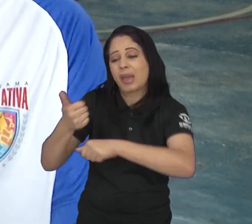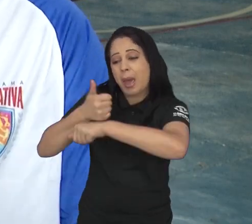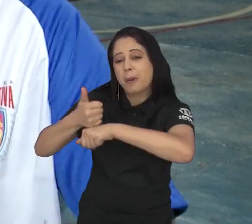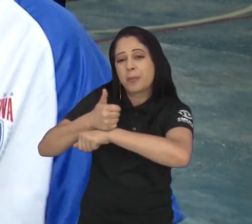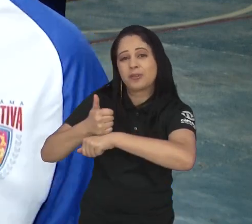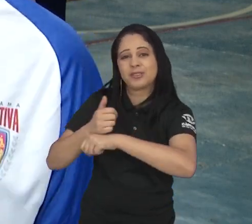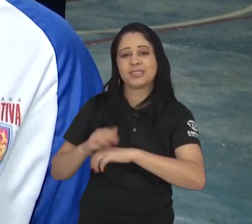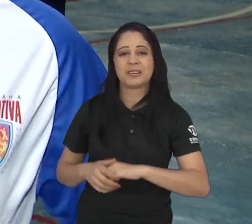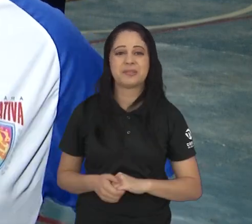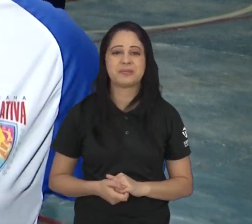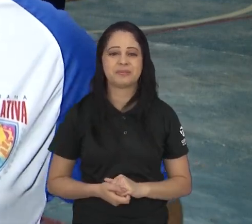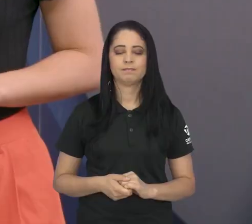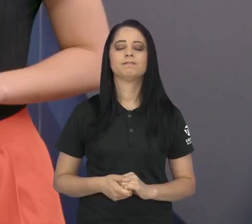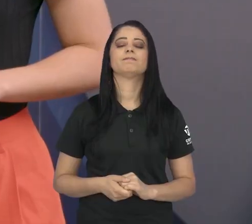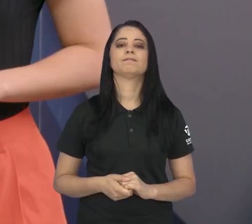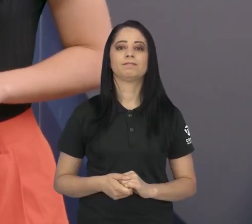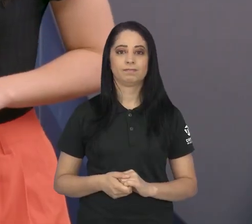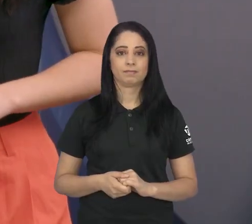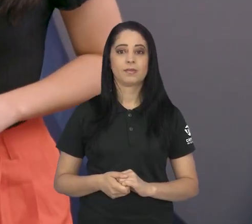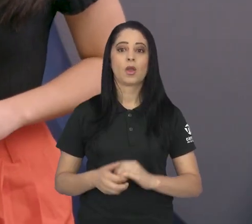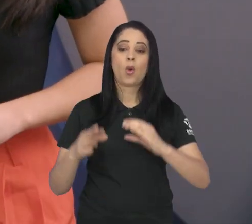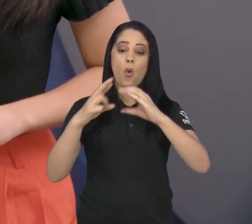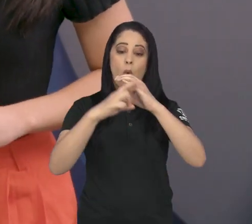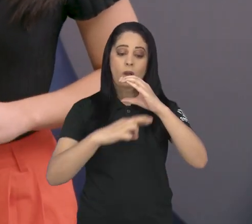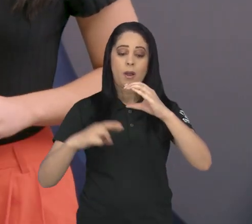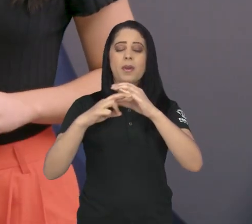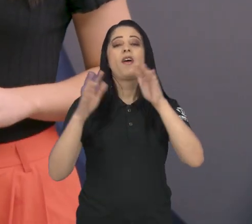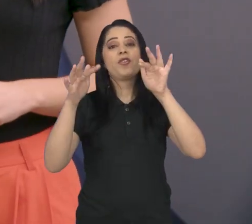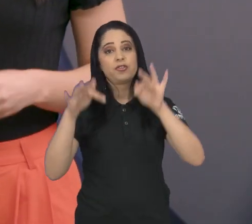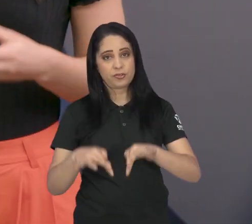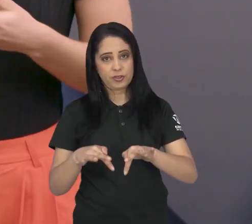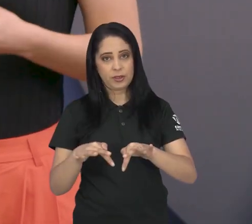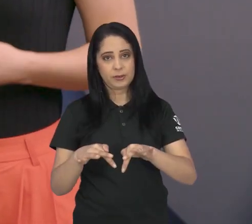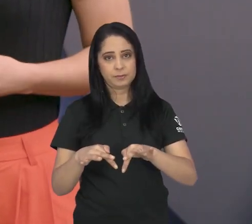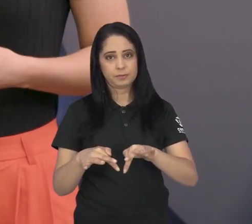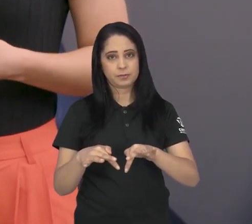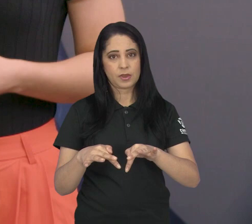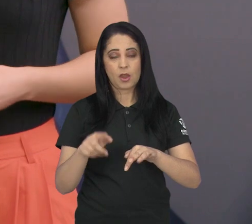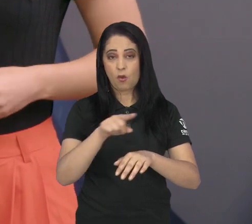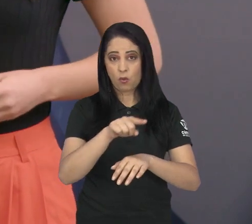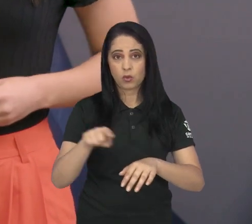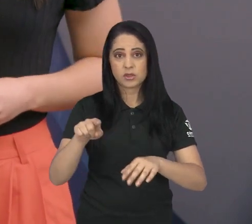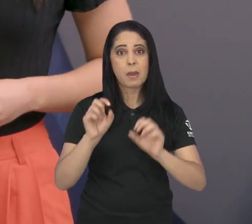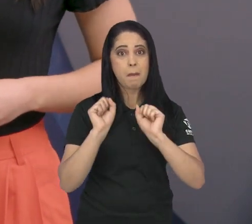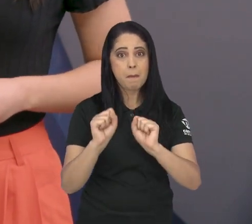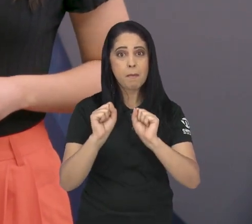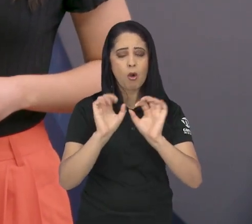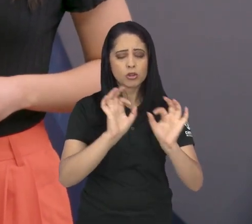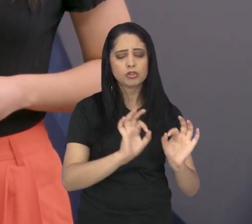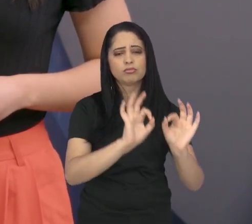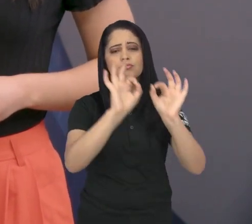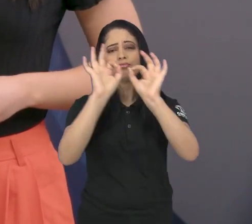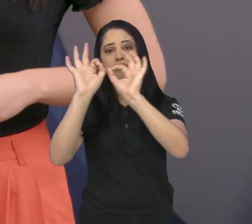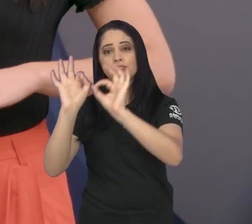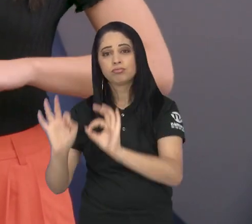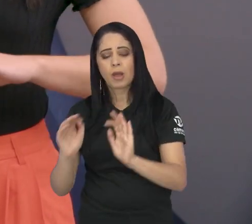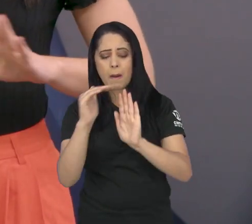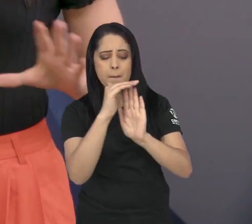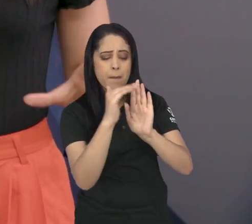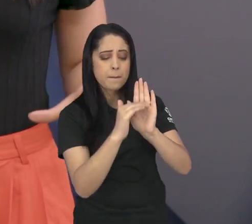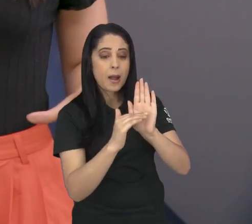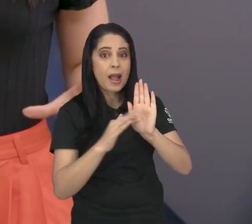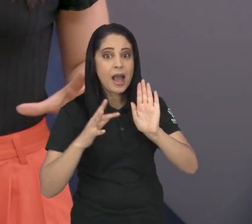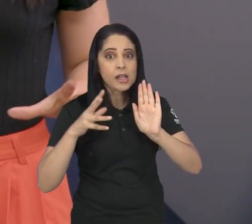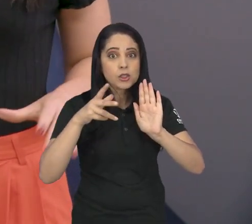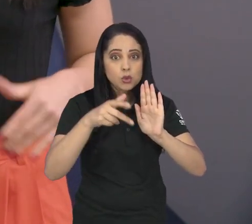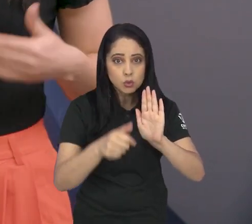vontade maior por jogar vôlei e é essa edição do Câmara fiscaliza fica por aqui não se esqueça que para acompanhar toda